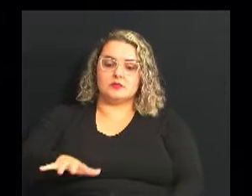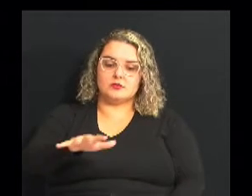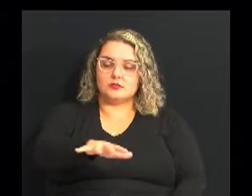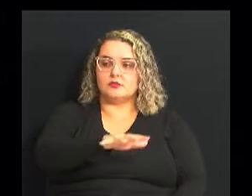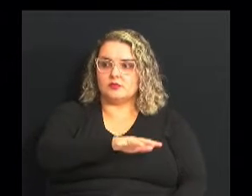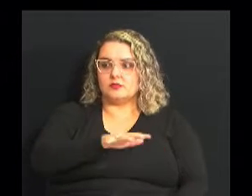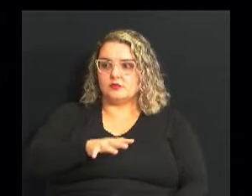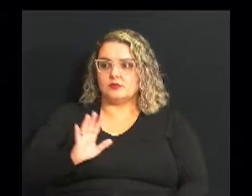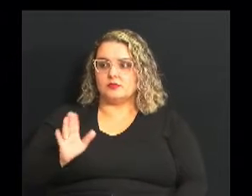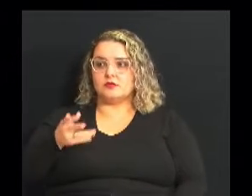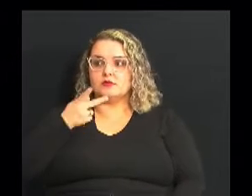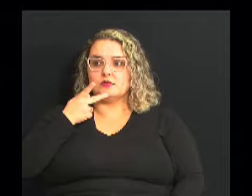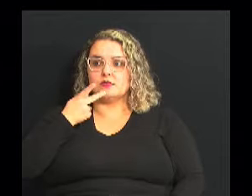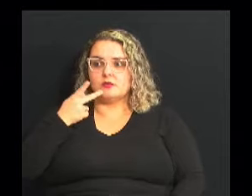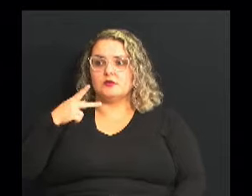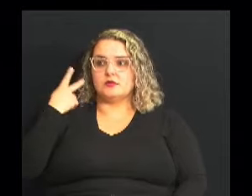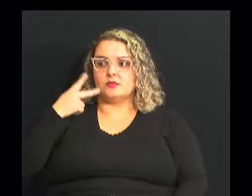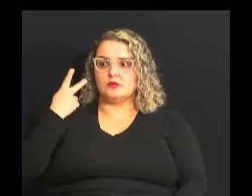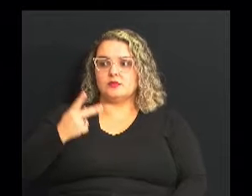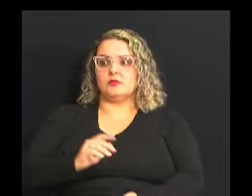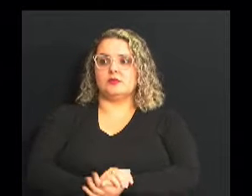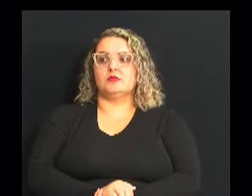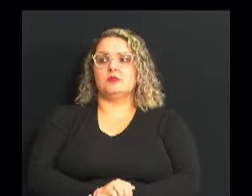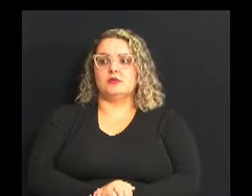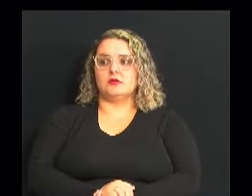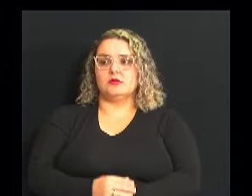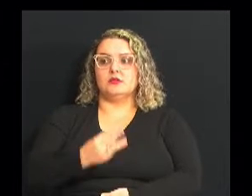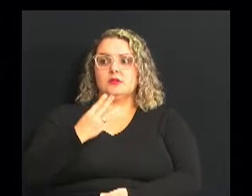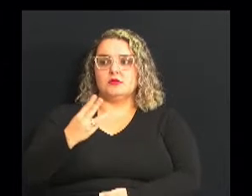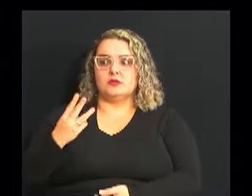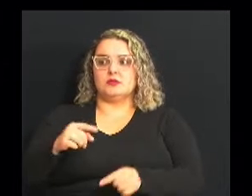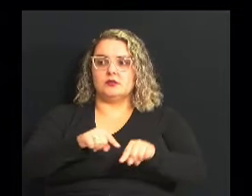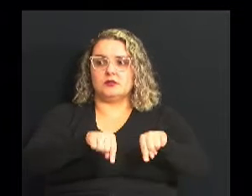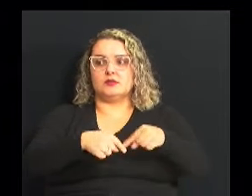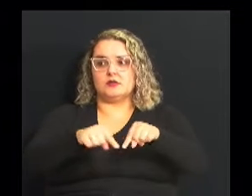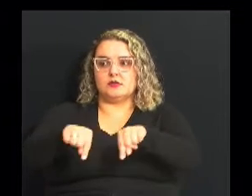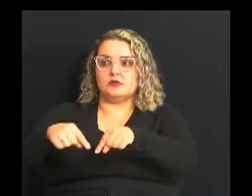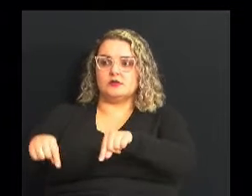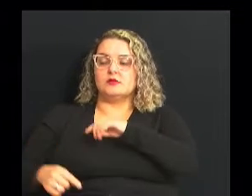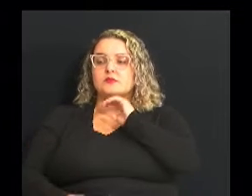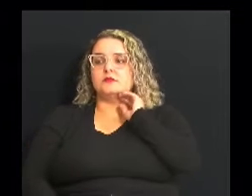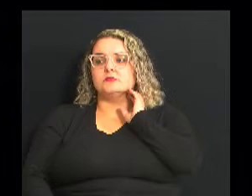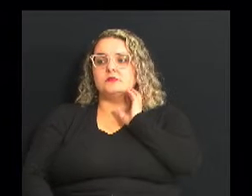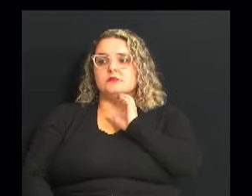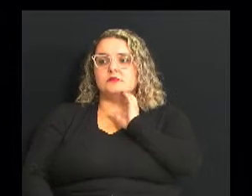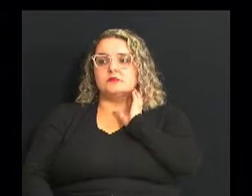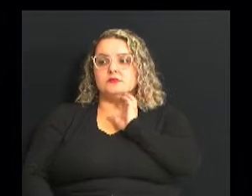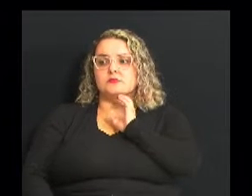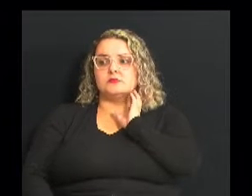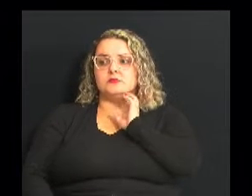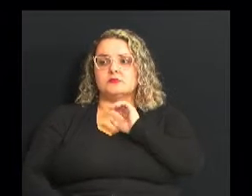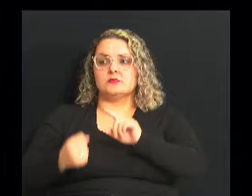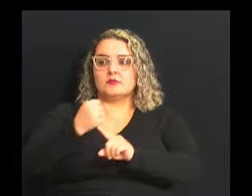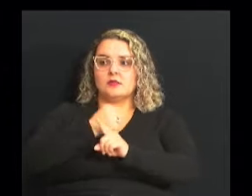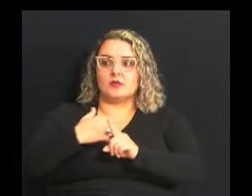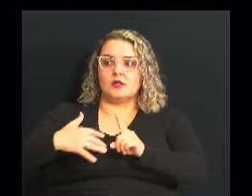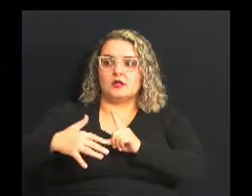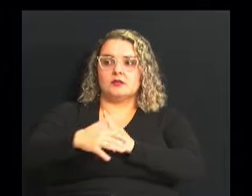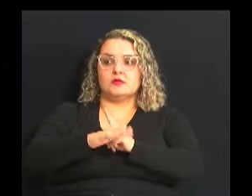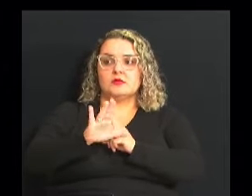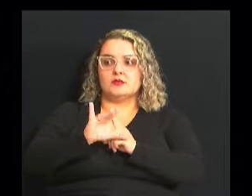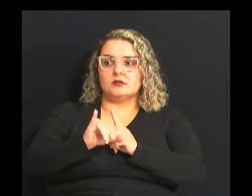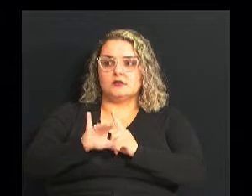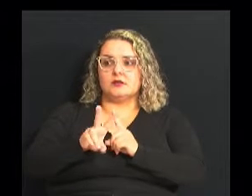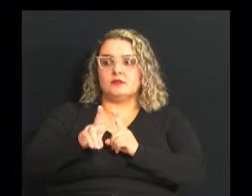os vereadores, 33 gabinetes que temos, também a sociedade civil como um todo, né? E através dos vereadores a